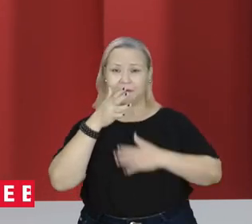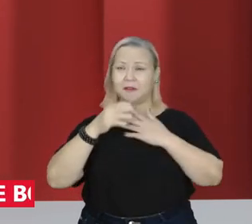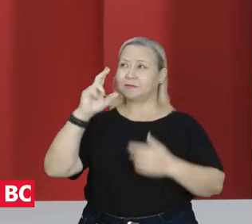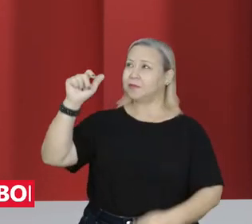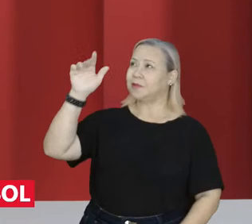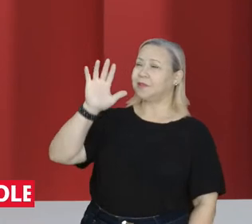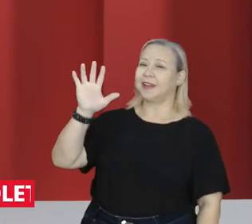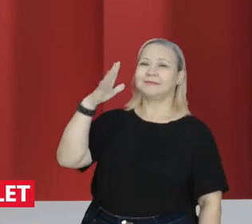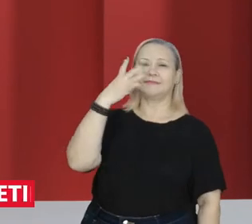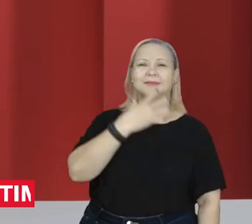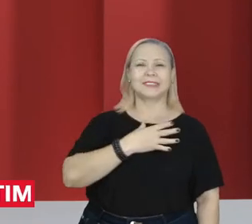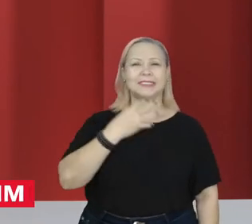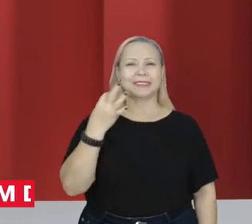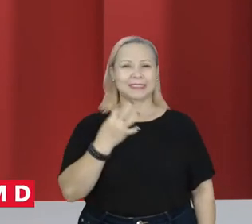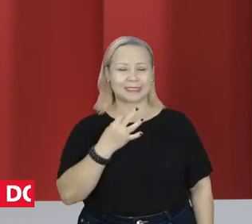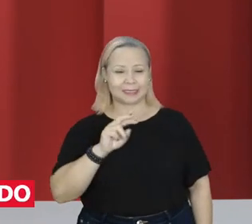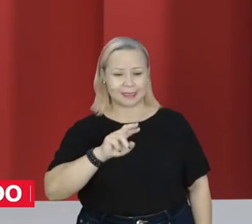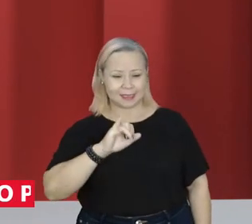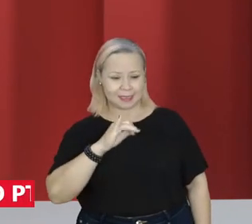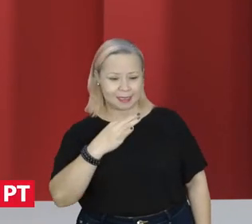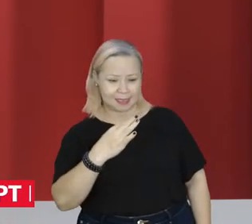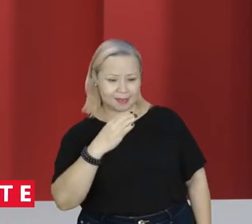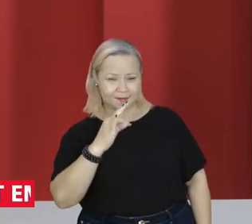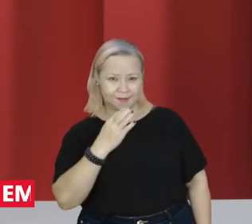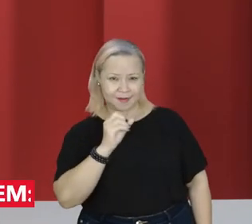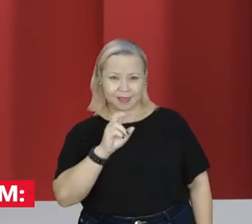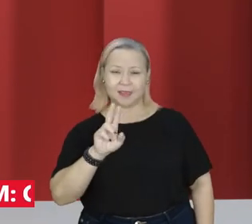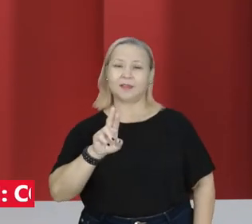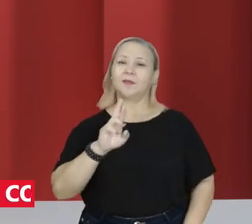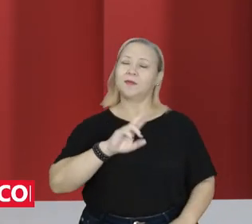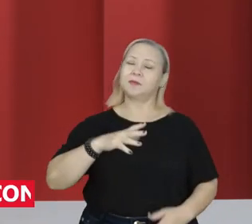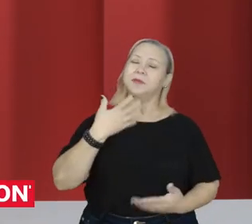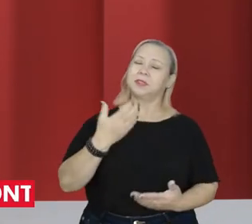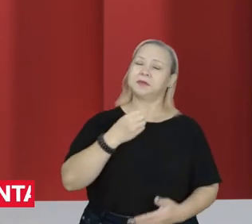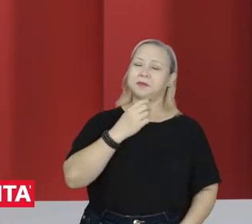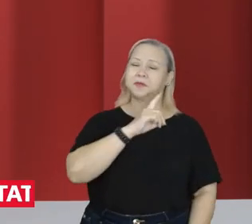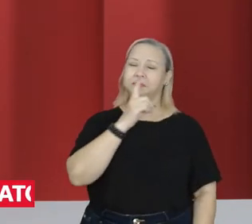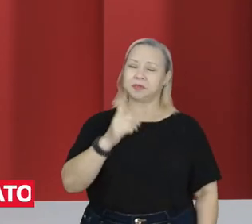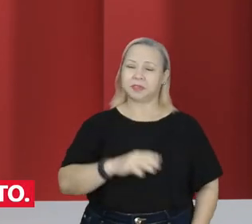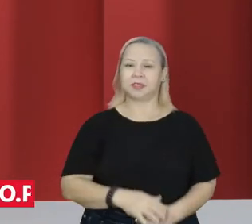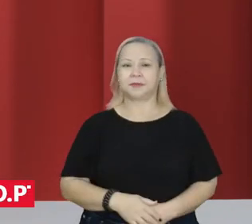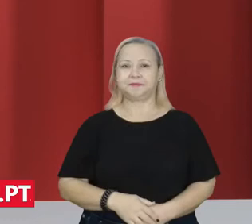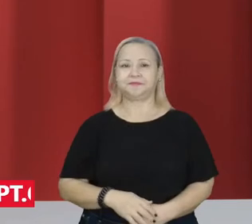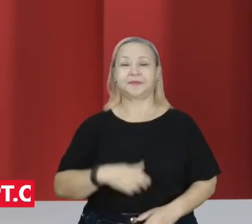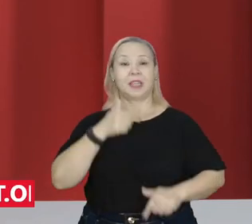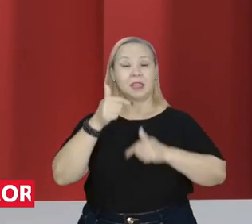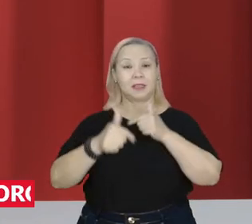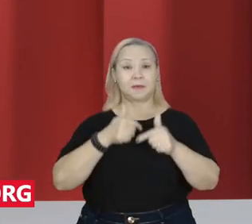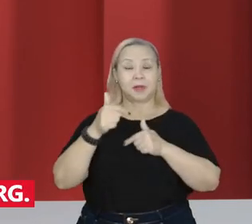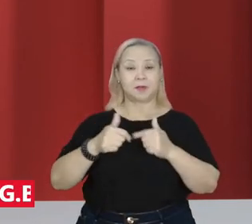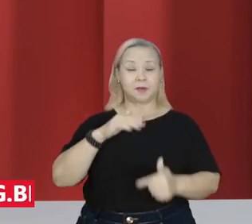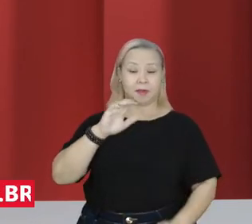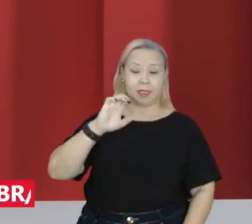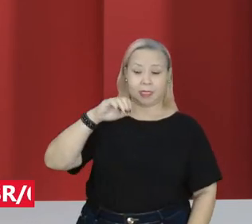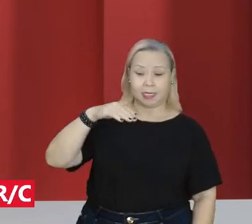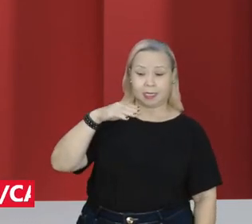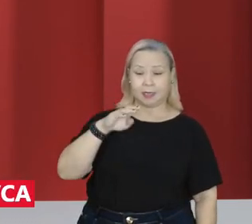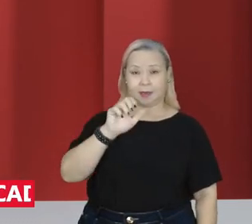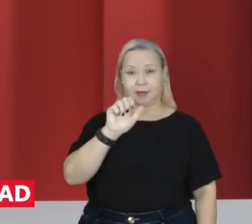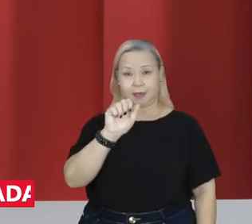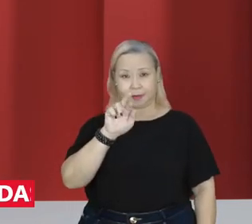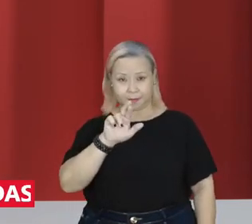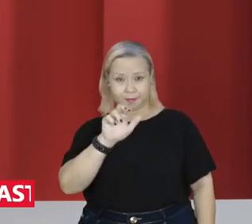também está aqui com a gente. Trabalhadores da Embraer têm mais de 9 mil motivos para votar no Lula, sempre no PT e principalmente no